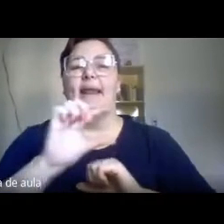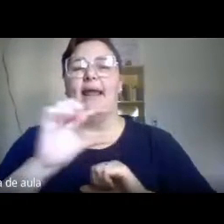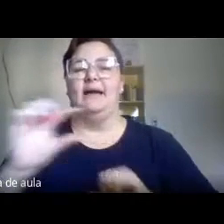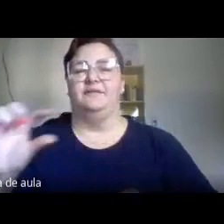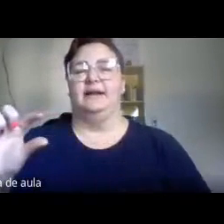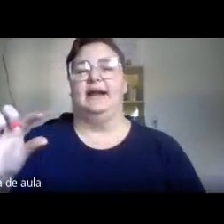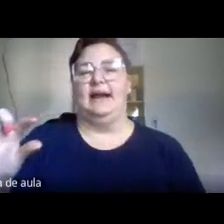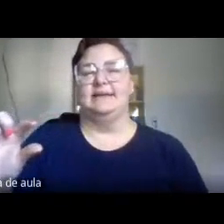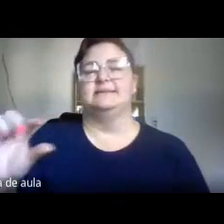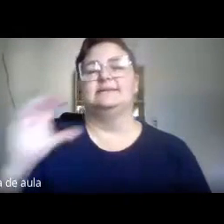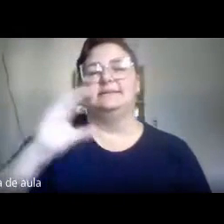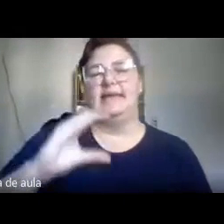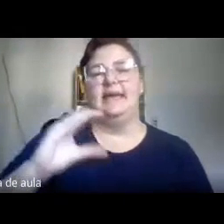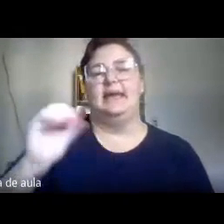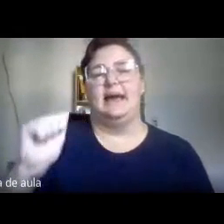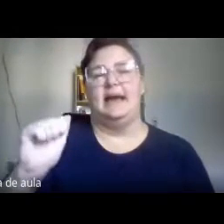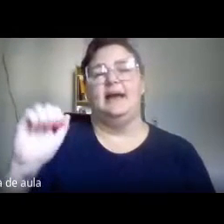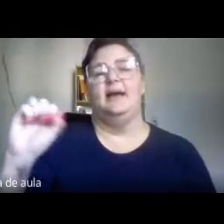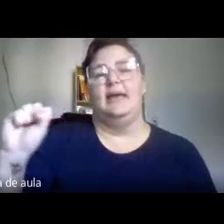a palavra casa,